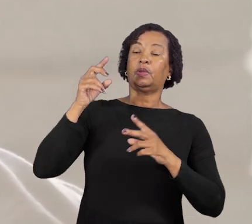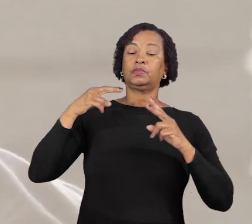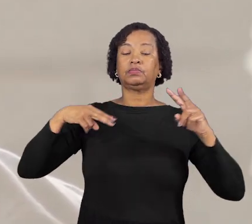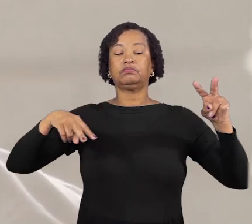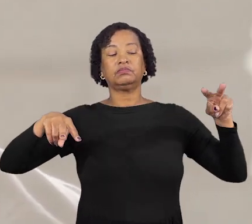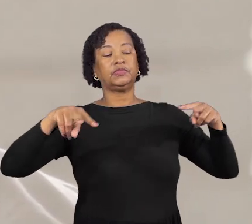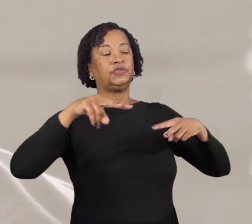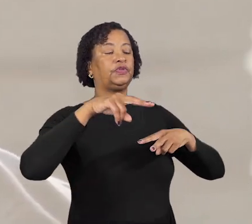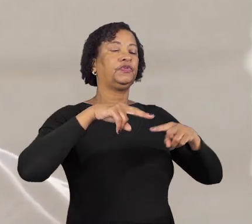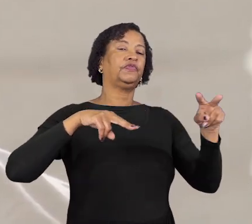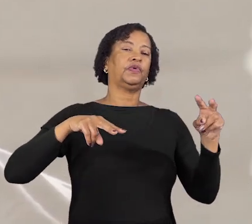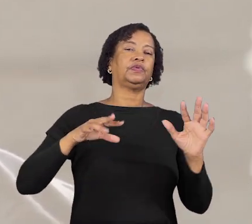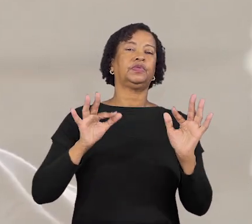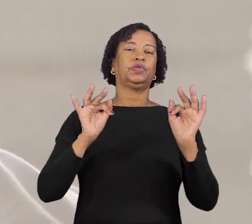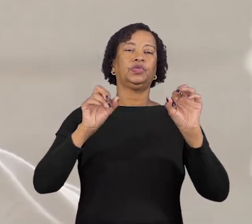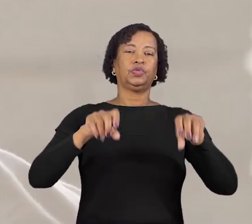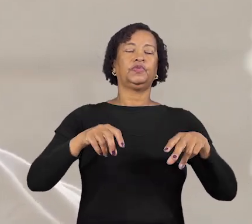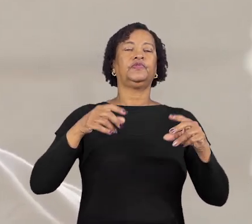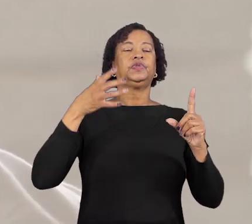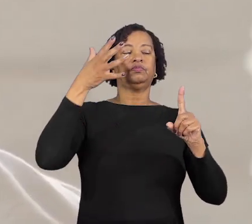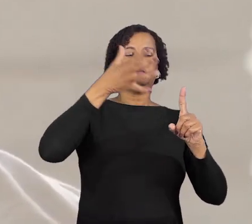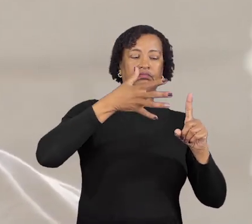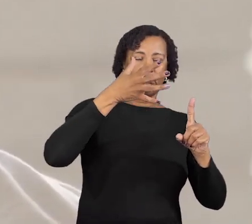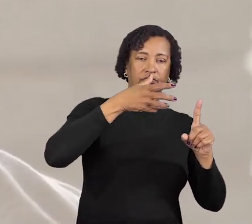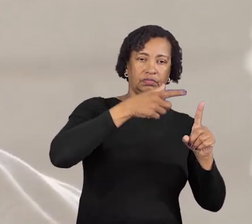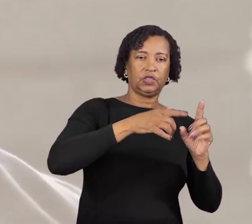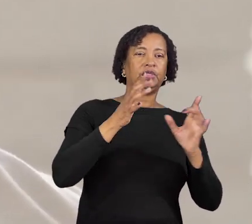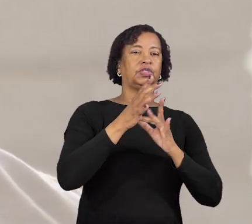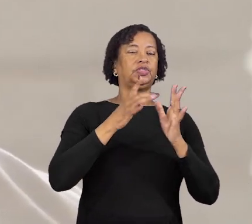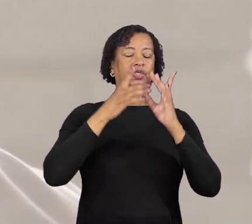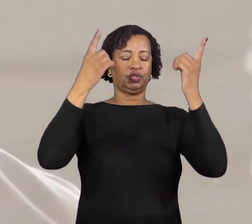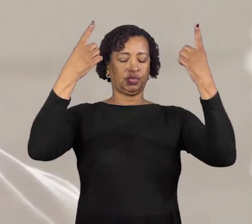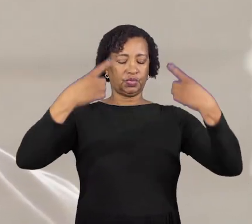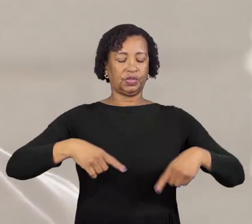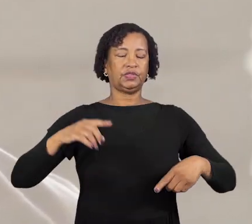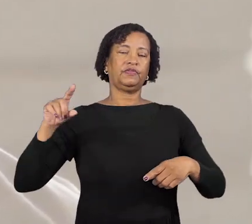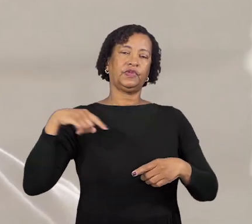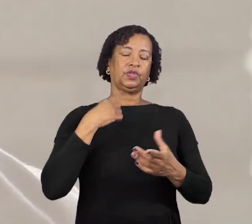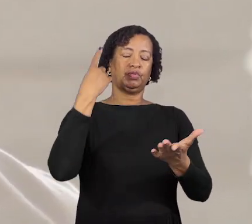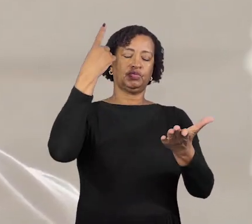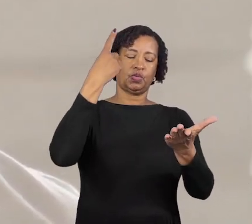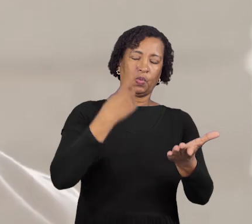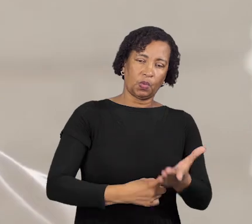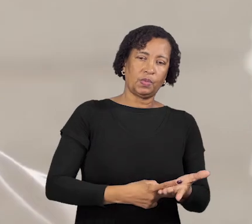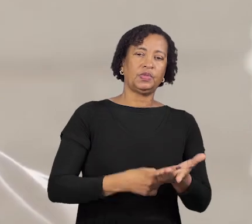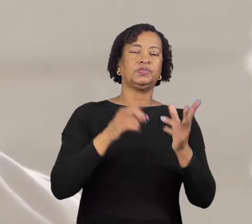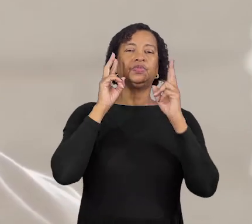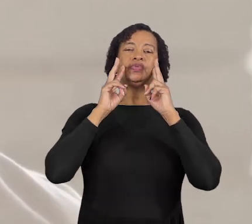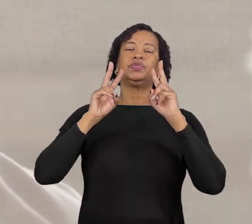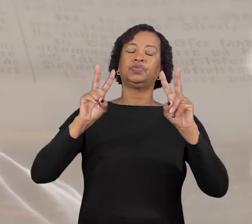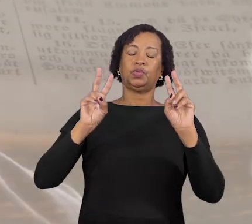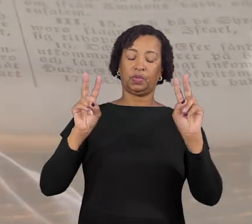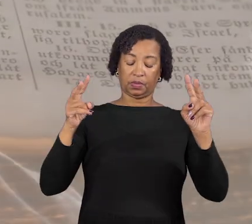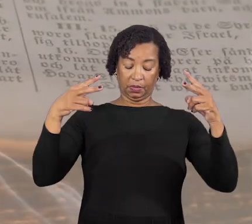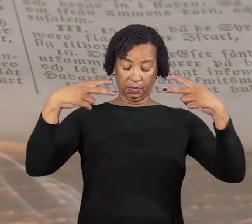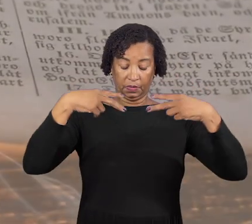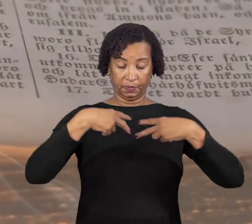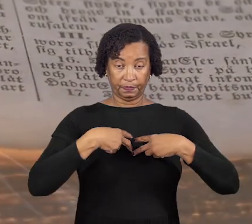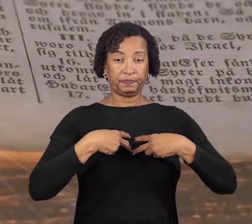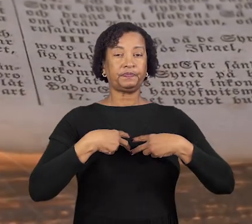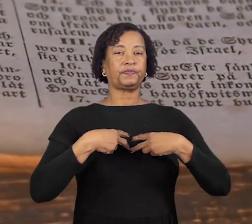ao redor. No final do seu sermão, Jesus nos desafia a afirmarmos o compromisso de olharmos para